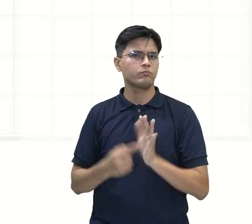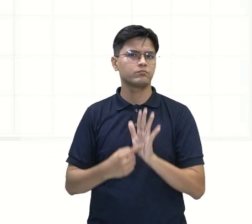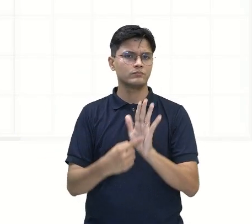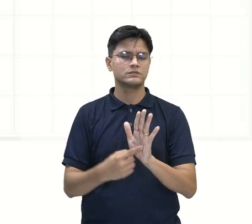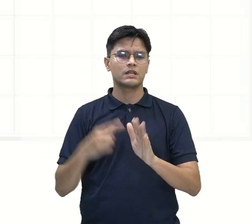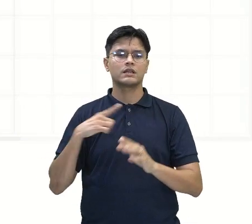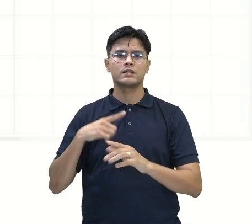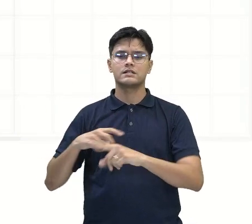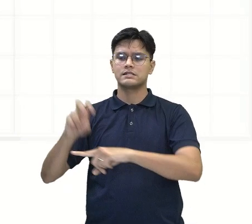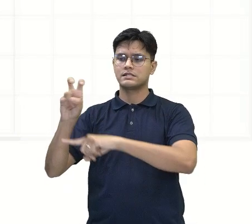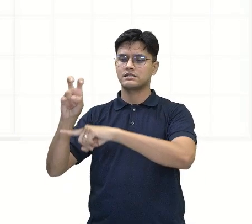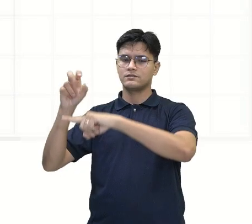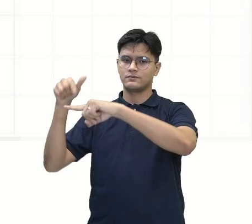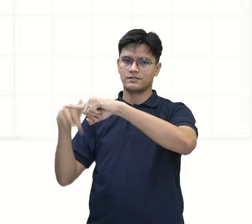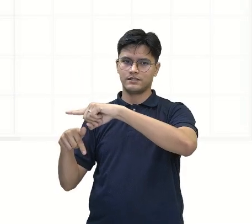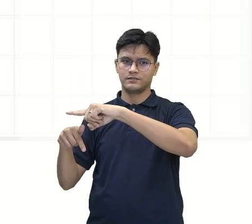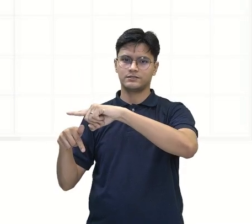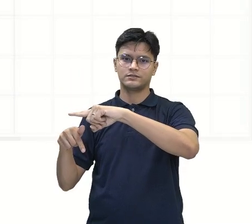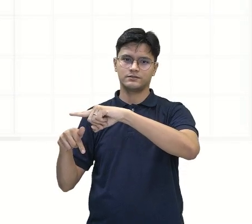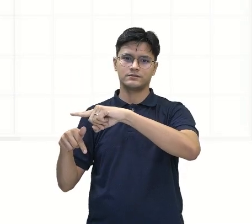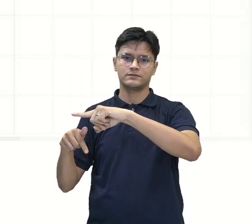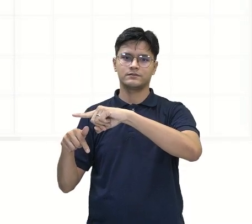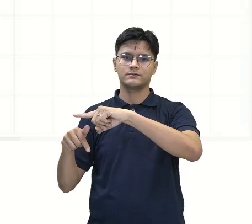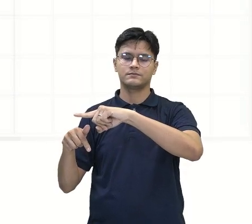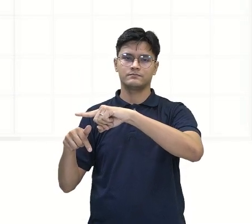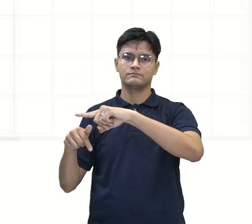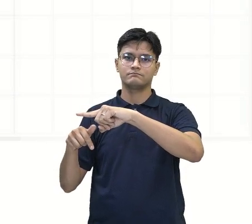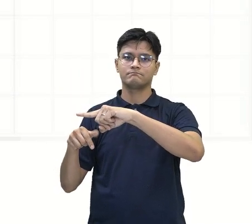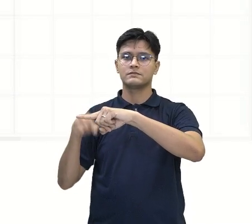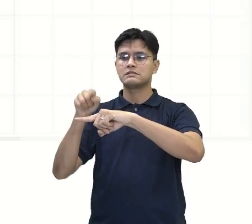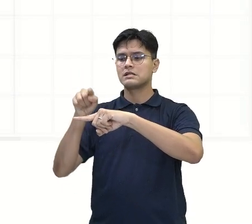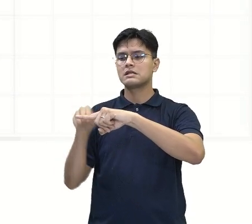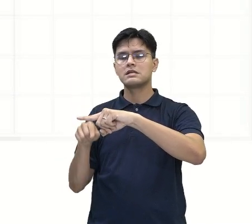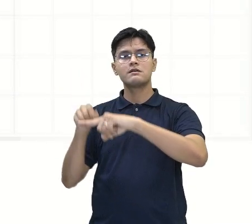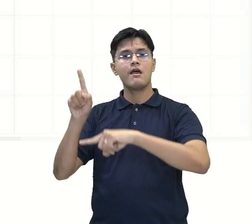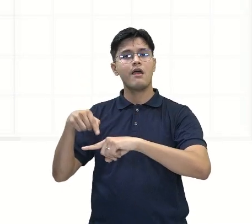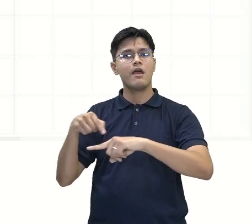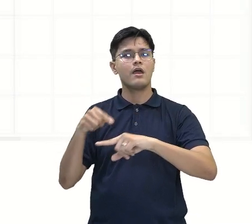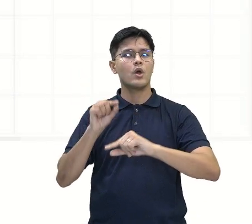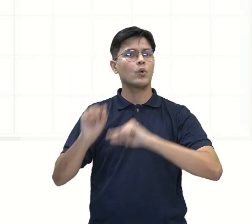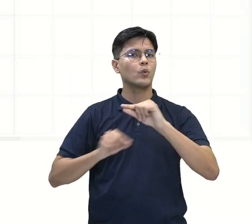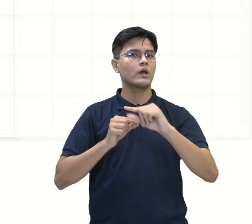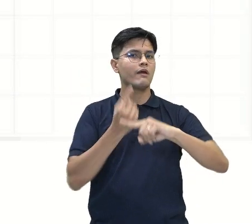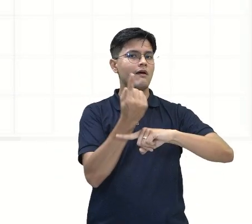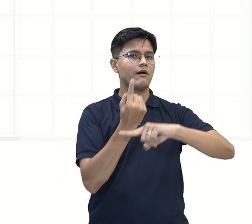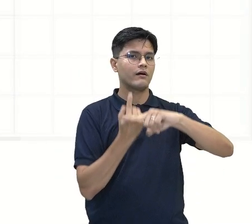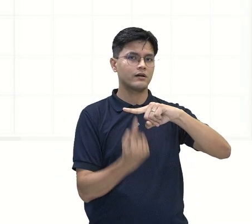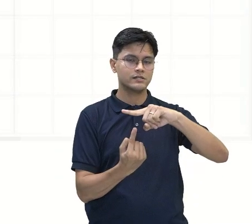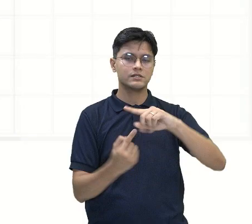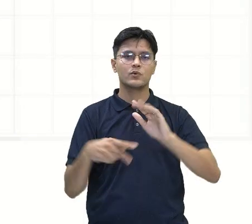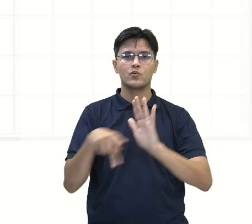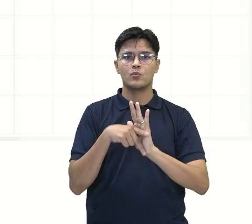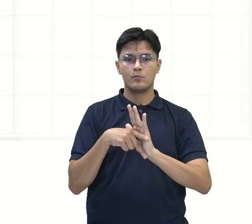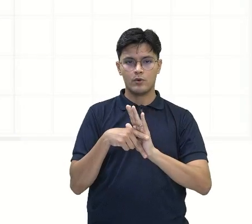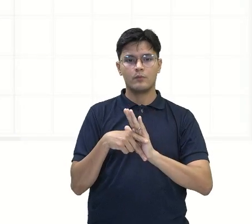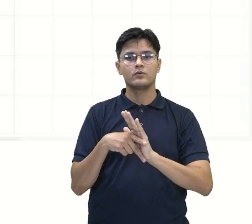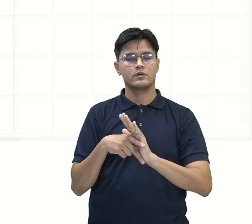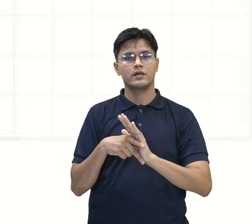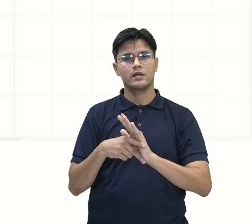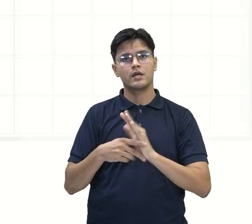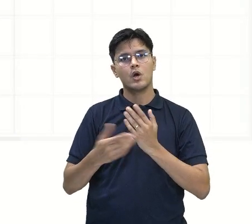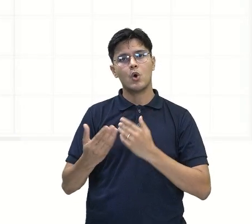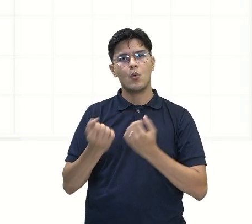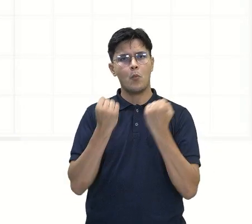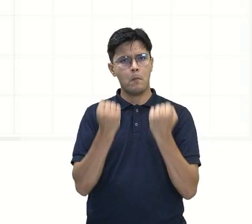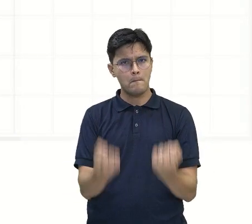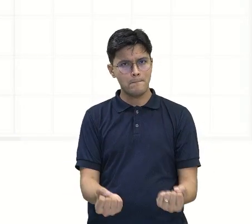né, ou 5 sobre 7, é a razão, tá, entre o peso da pessoa que está na